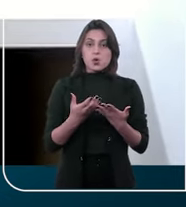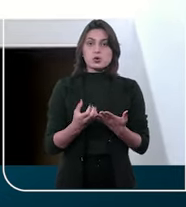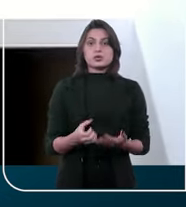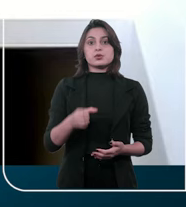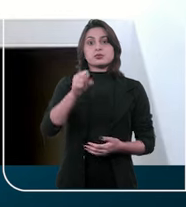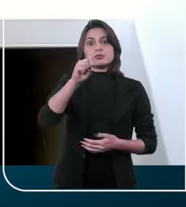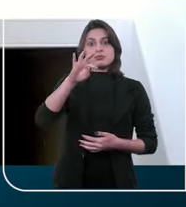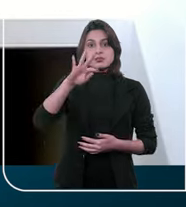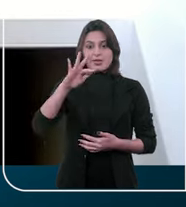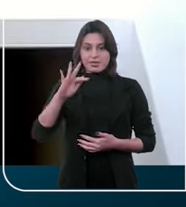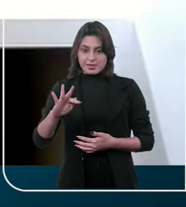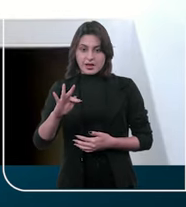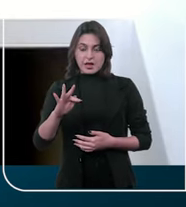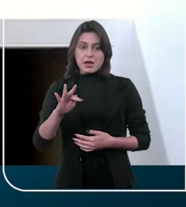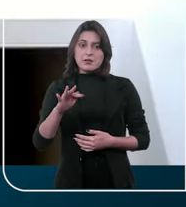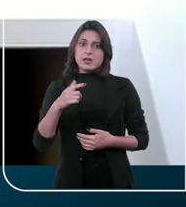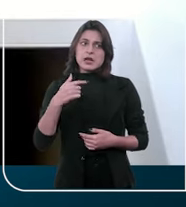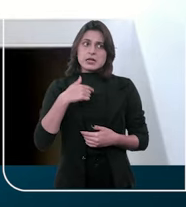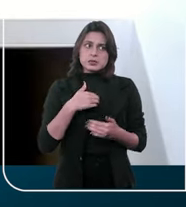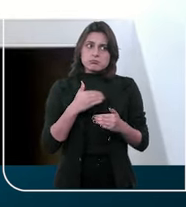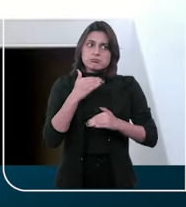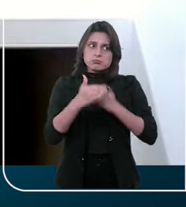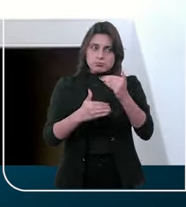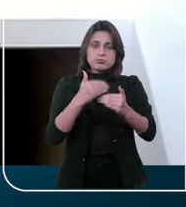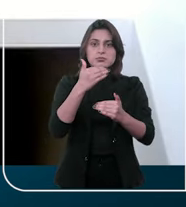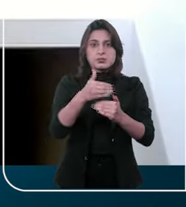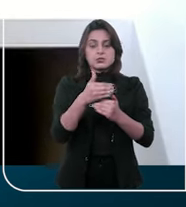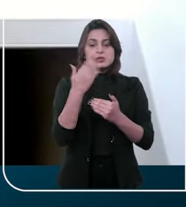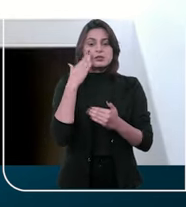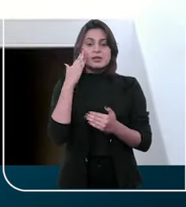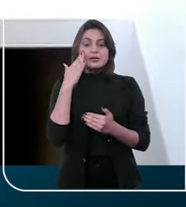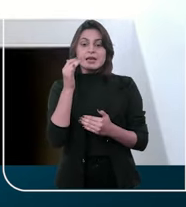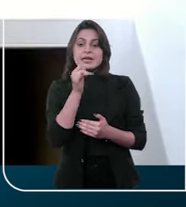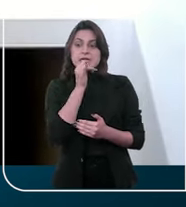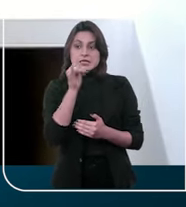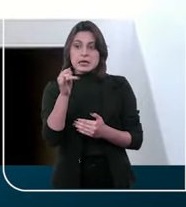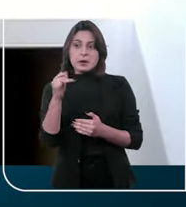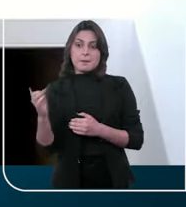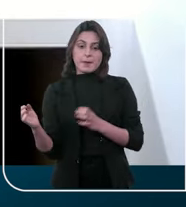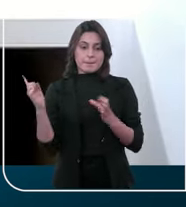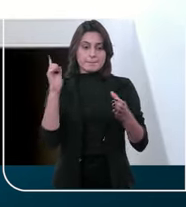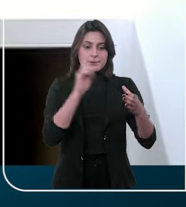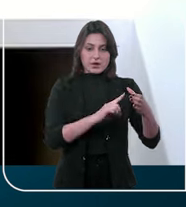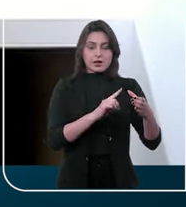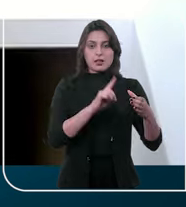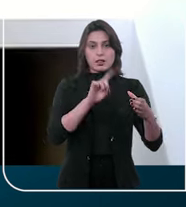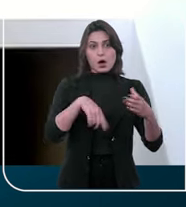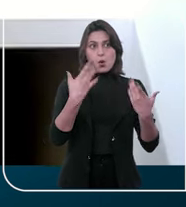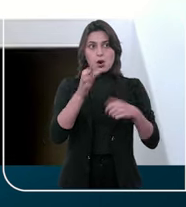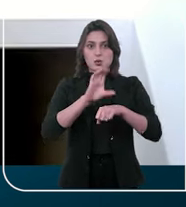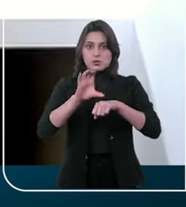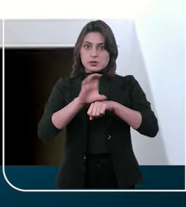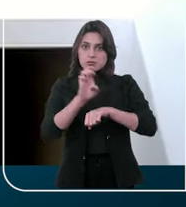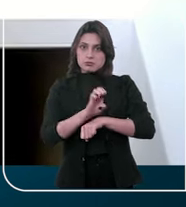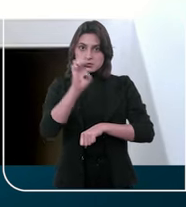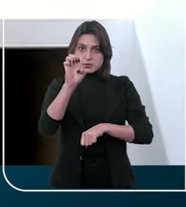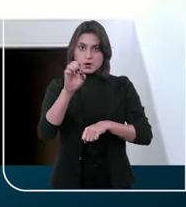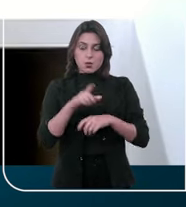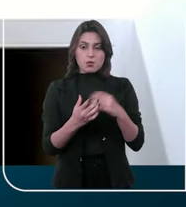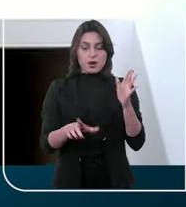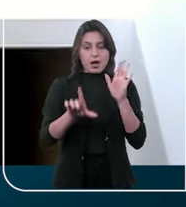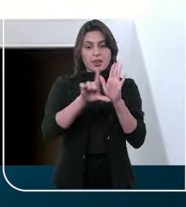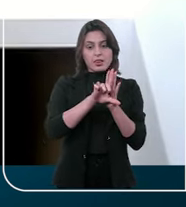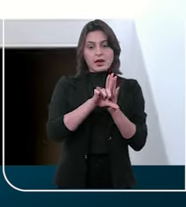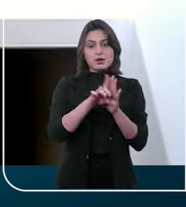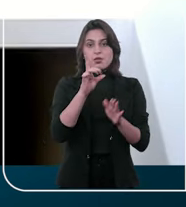compreensão de que eu só posso ter foro por prerrogativa de função ou na Constituição Estadual ou na Lei Orgânica do Distrito Federal quando houver uma situação de